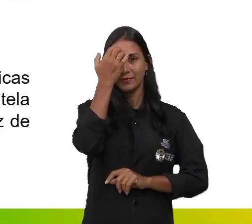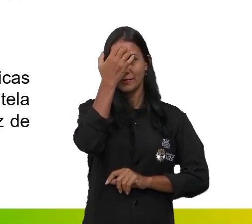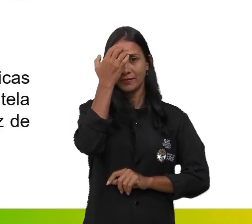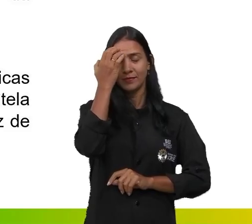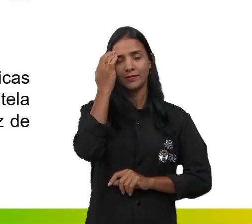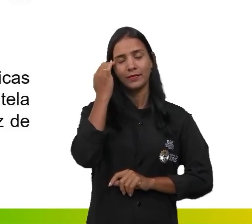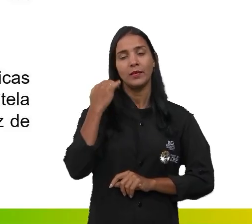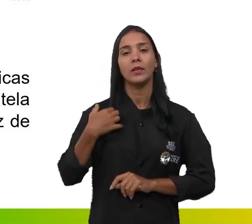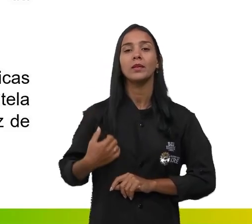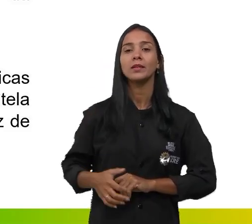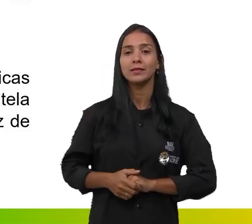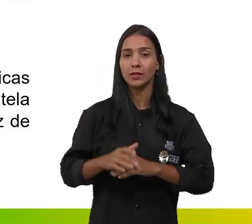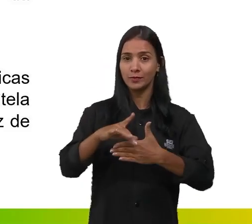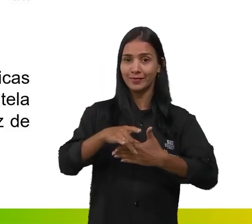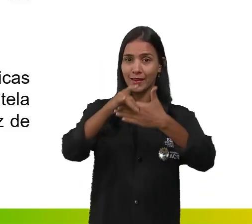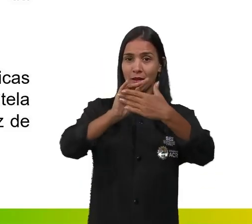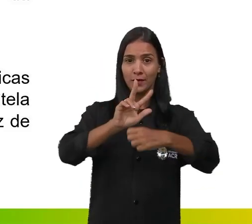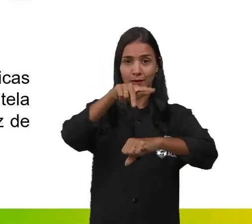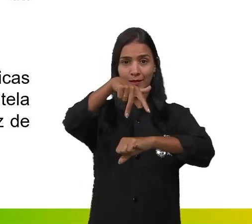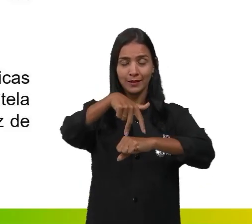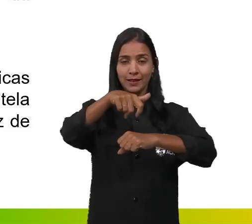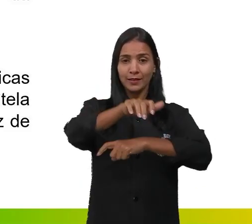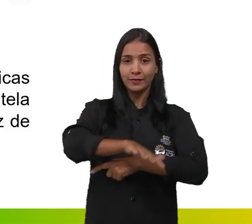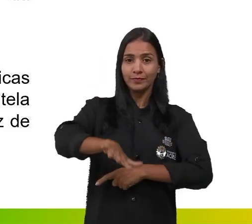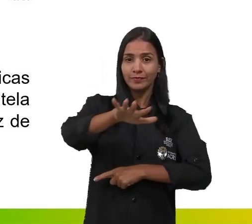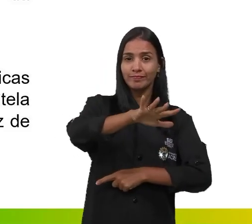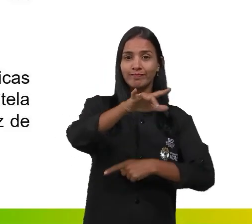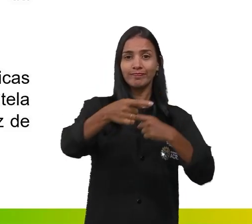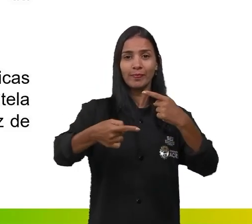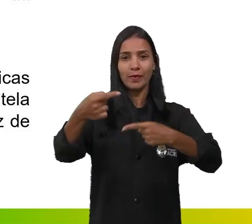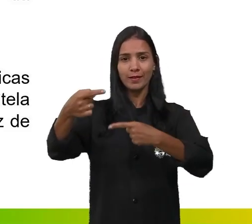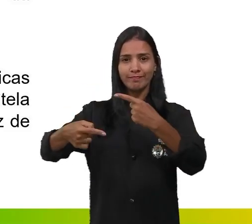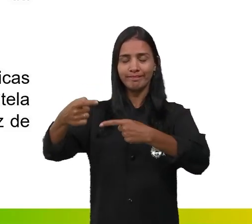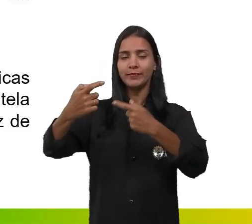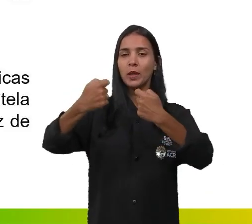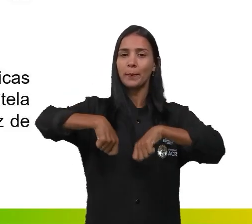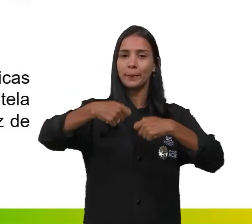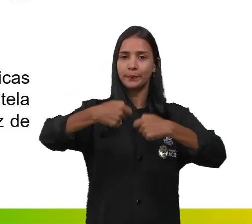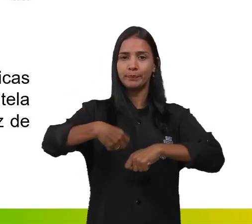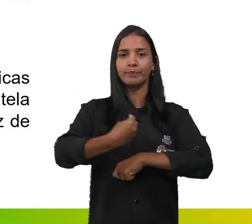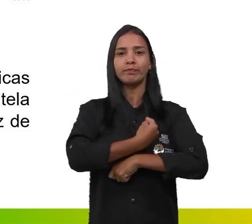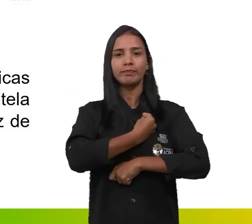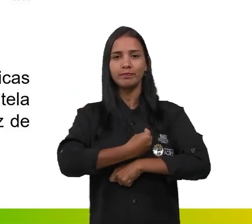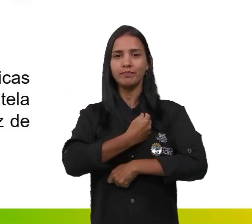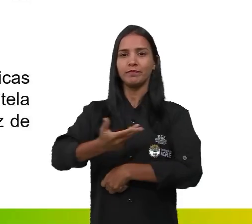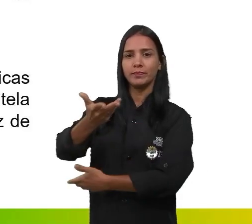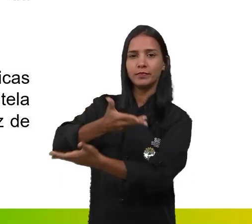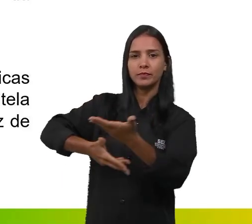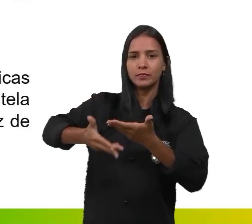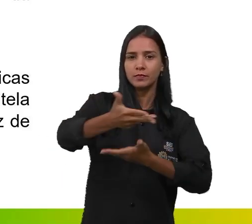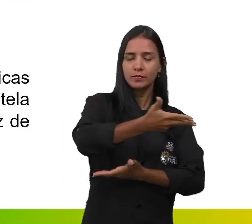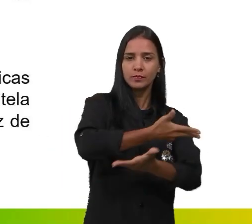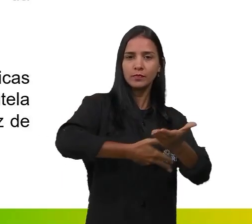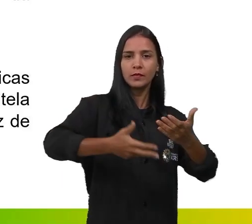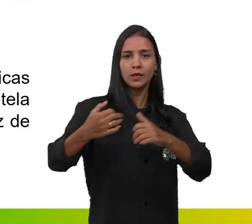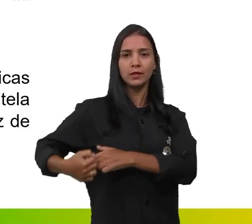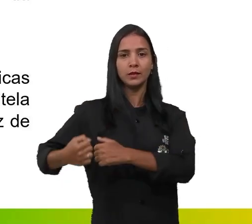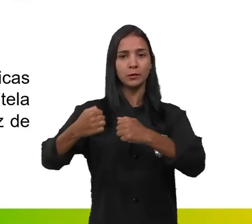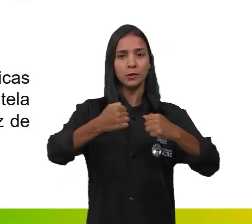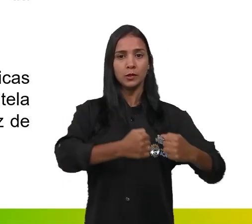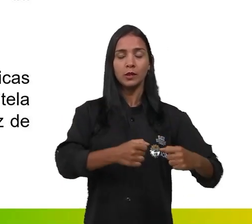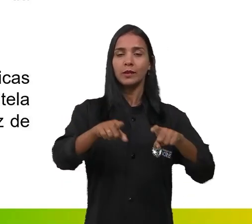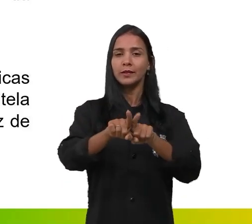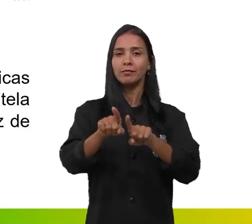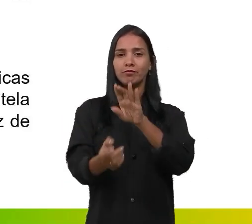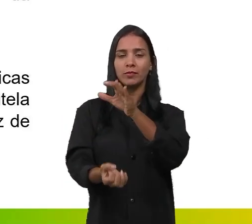Protagonismo político. Exige a participação em espaços de poder e a construção de